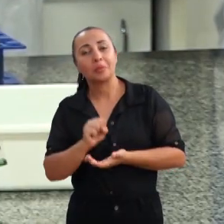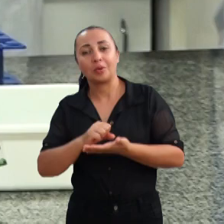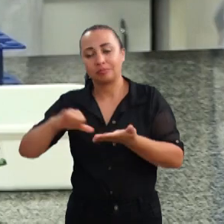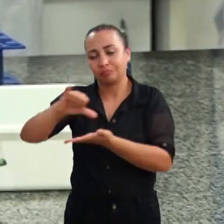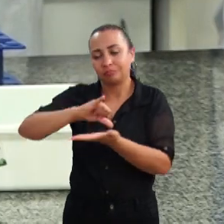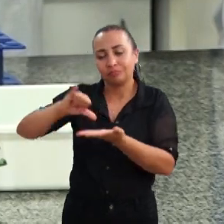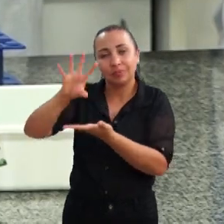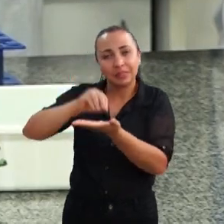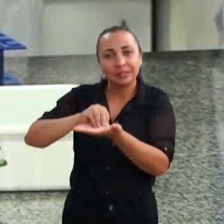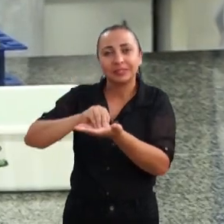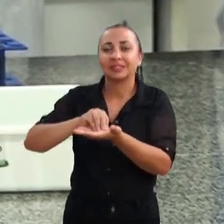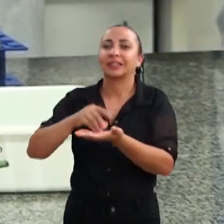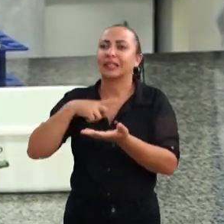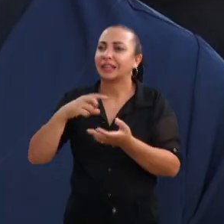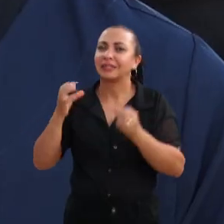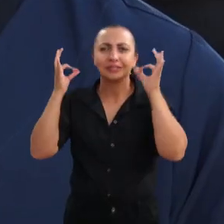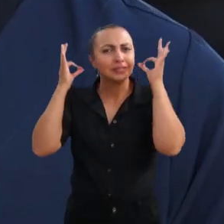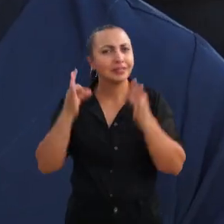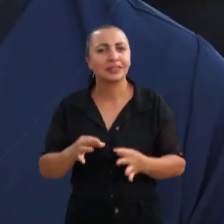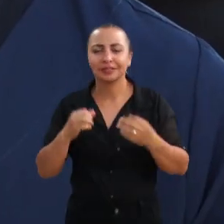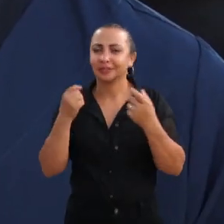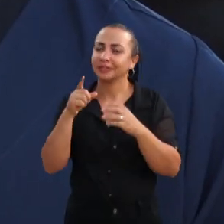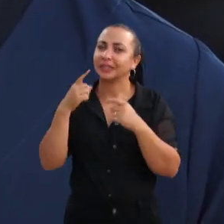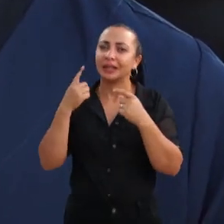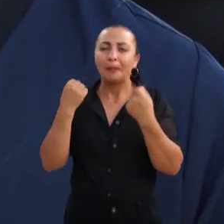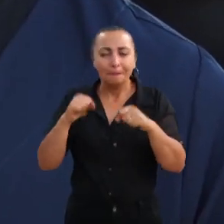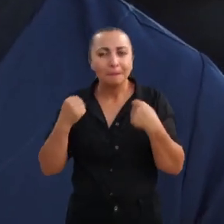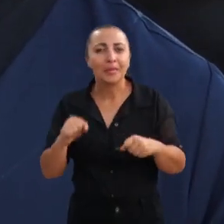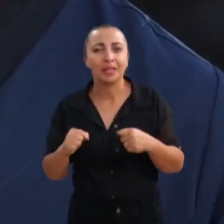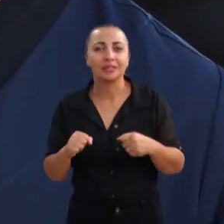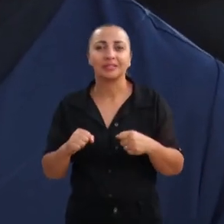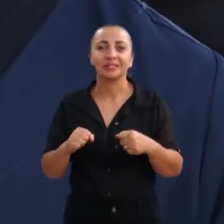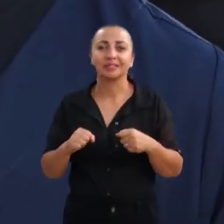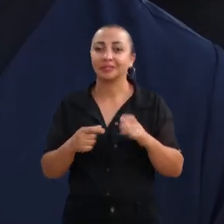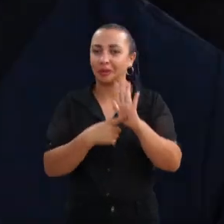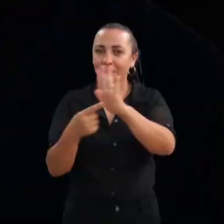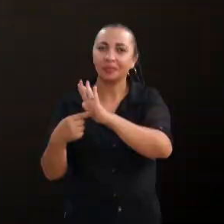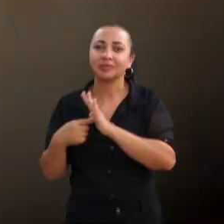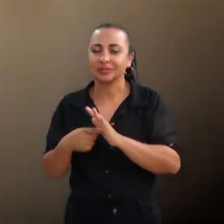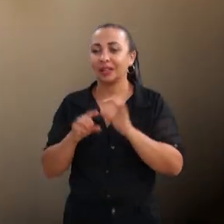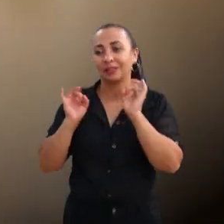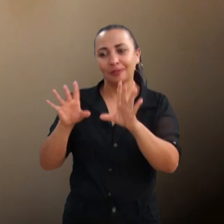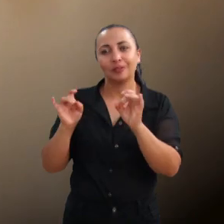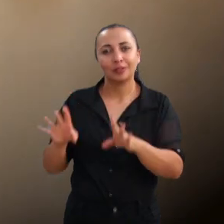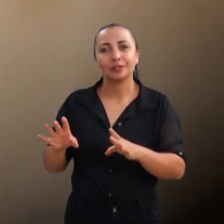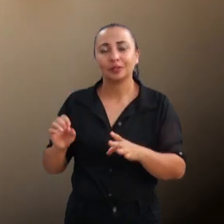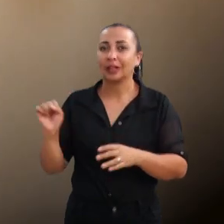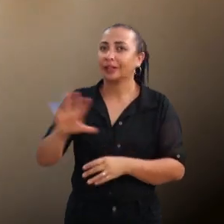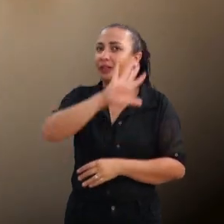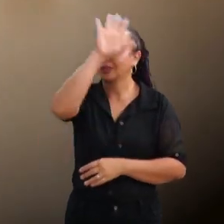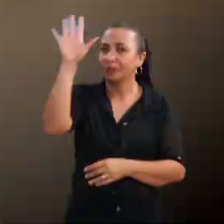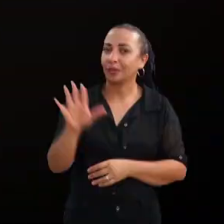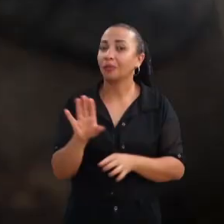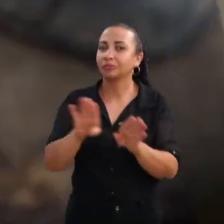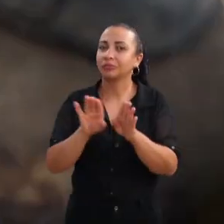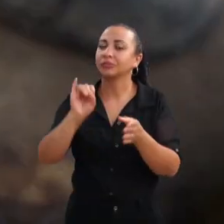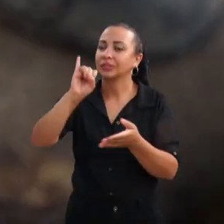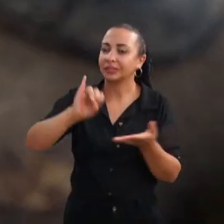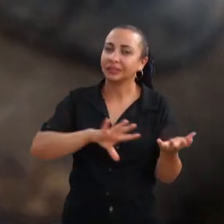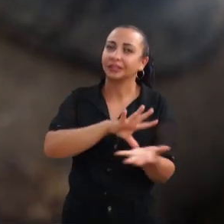ser massificado. Ou seja, se deu tão certo, ele necessita que seja colocado para o mercado nacional